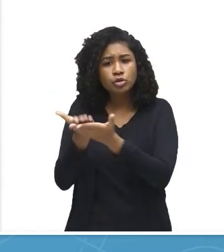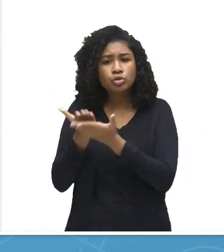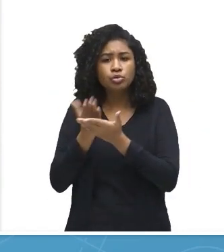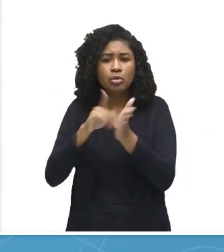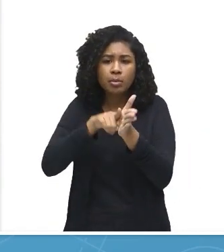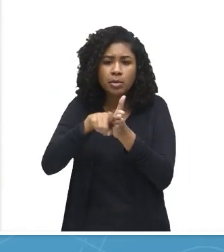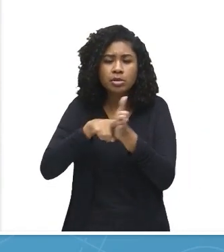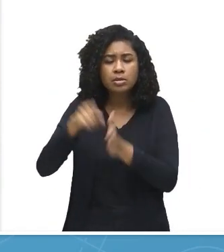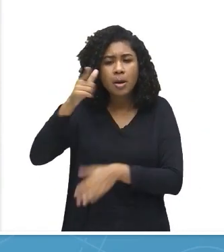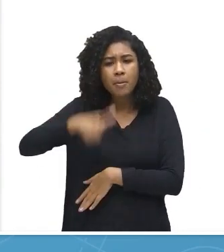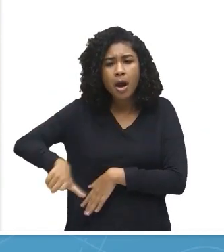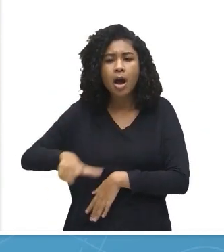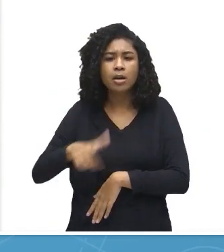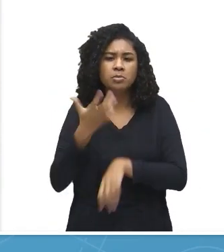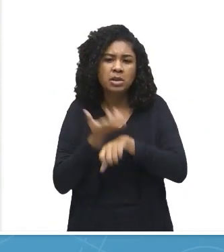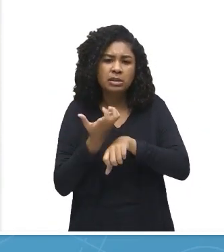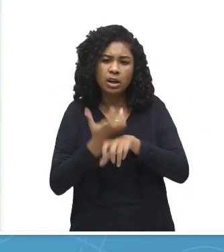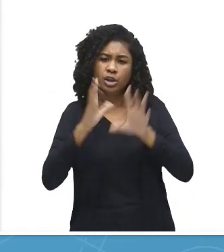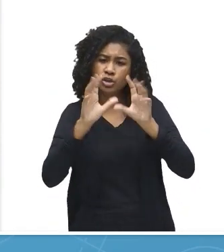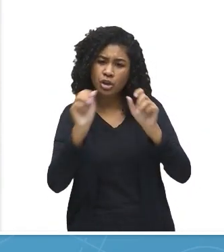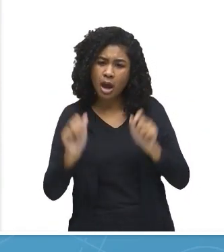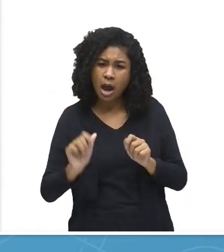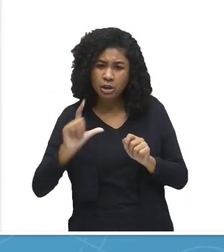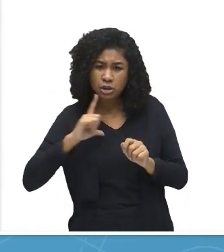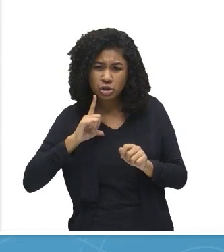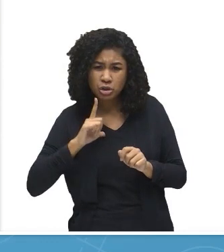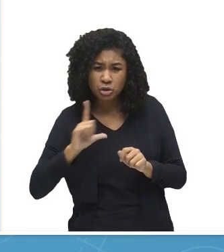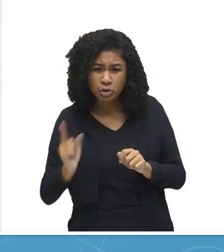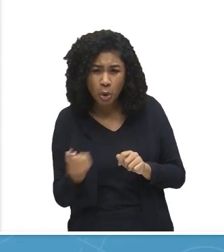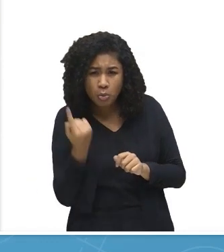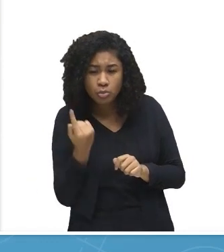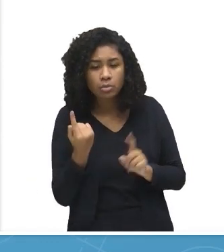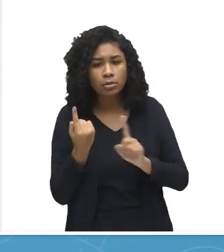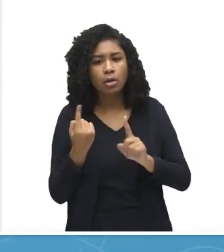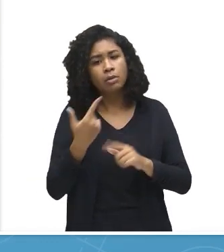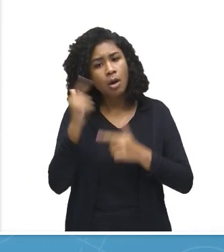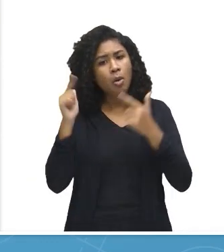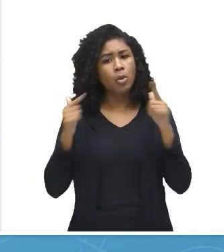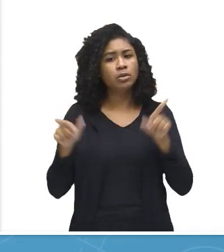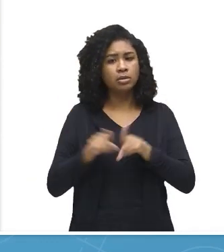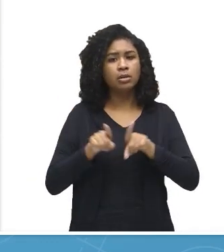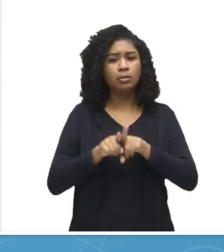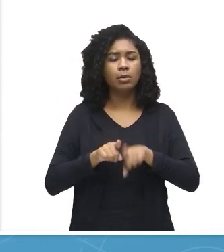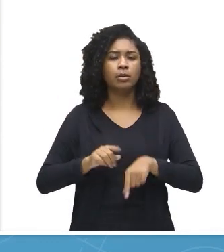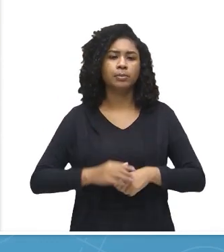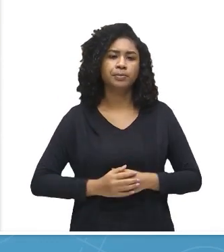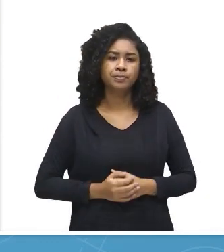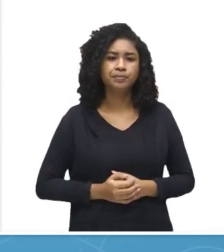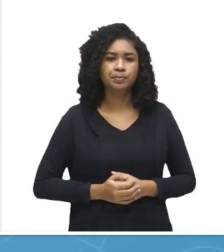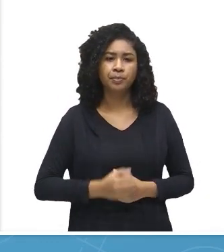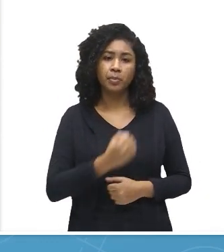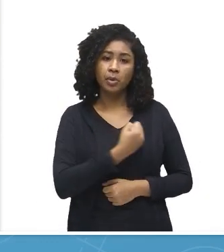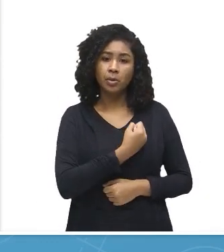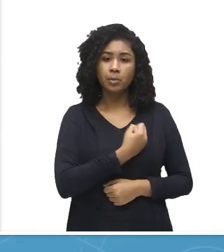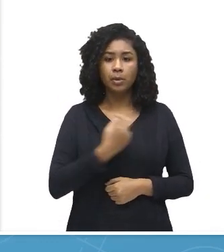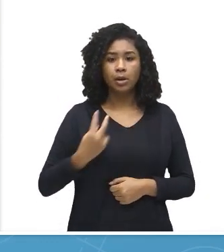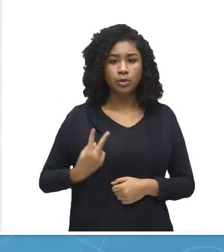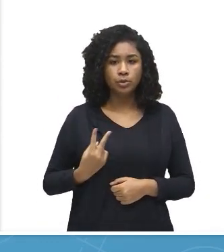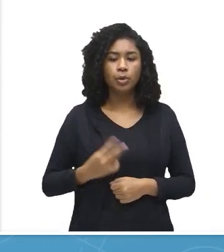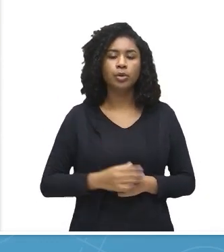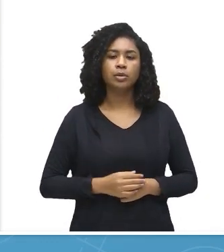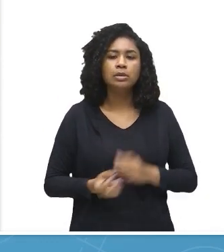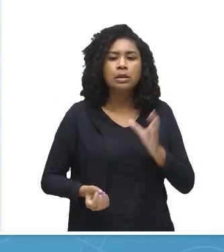nas outras aulas também. Toda vez que vocês tiverem uma folguinha, dá uma pesquisada. Vamos ver a nossa questão, então? Vamos lá. Nasceu na cidade do Rio